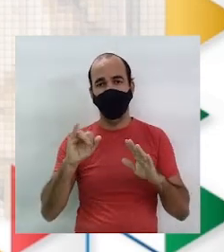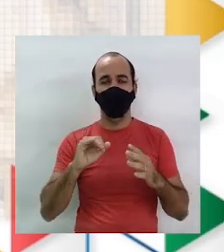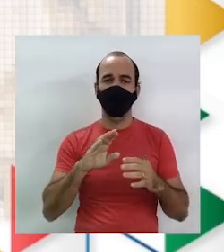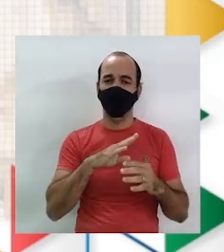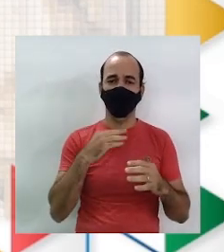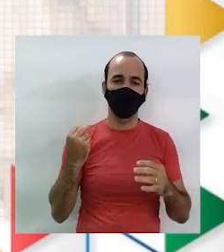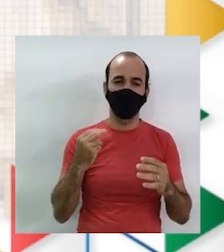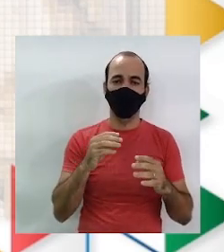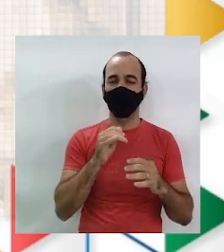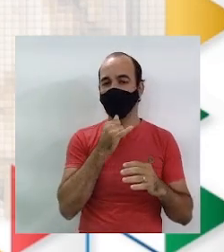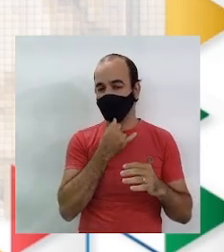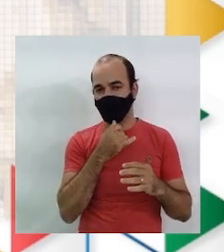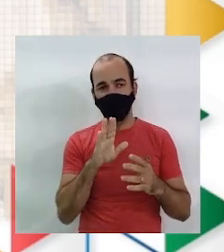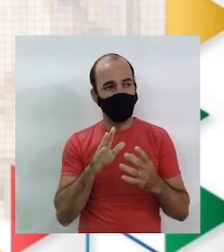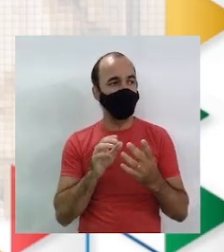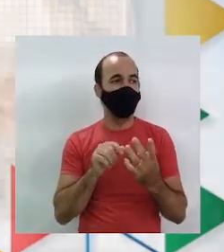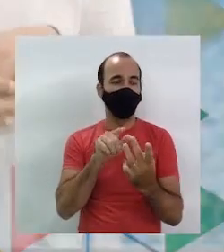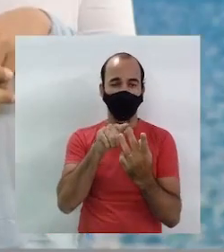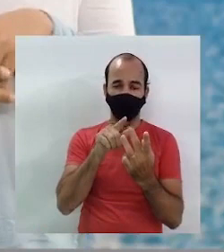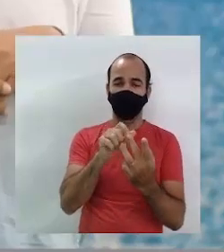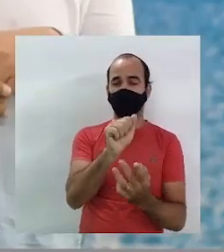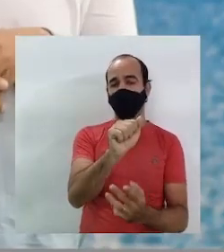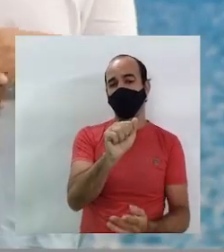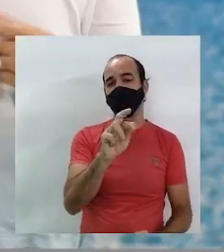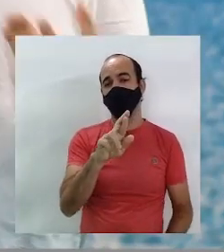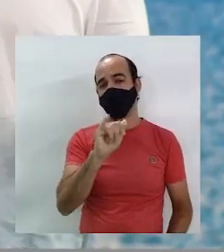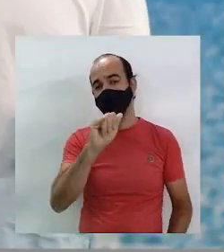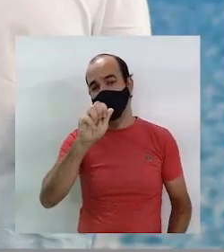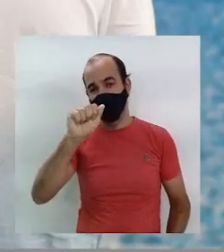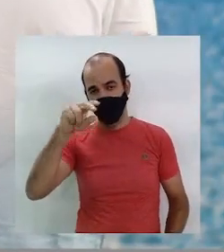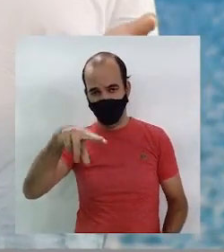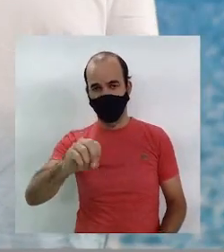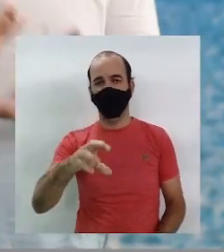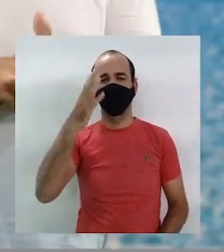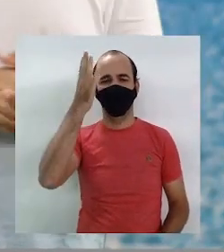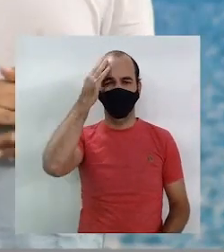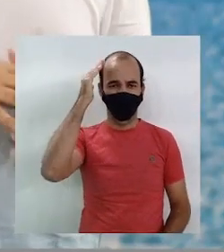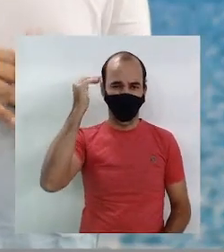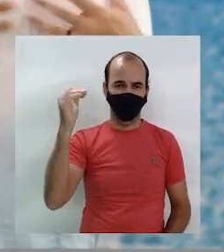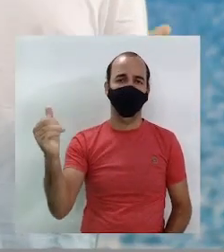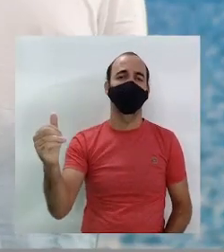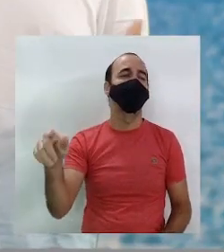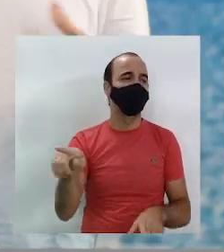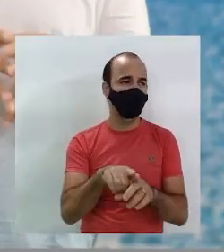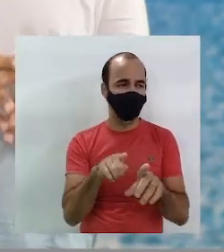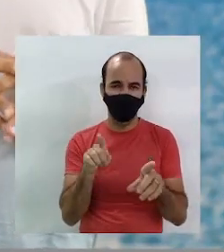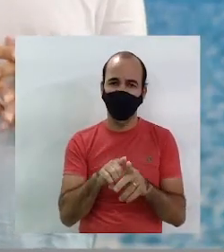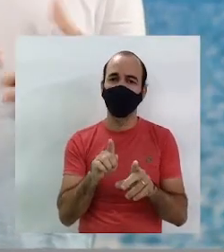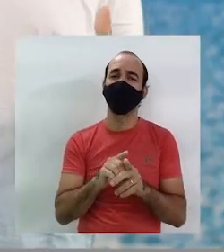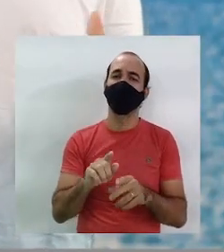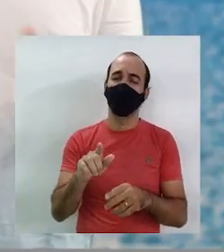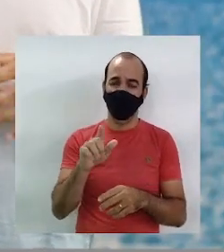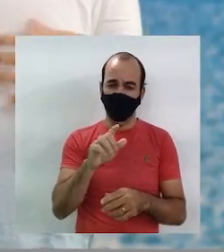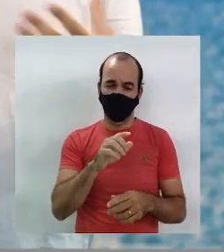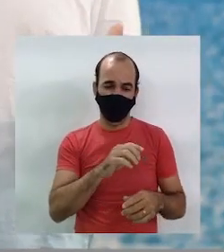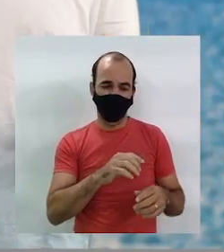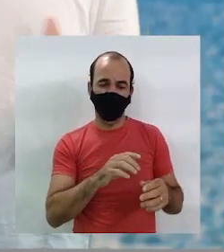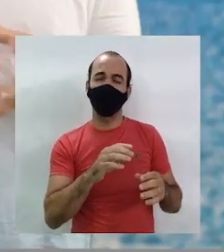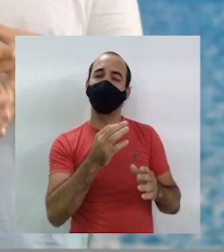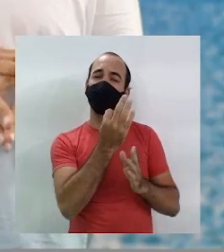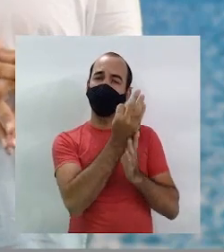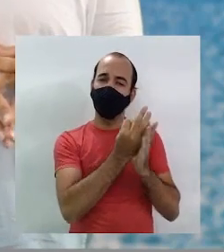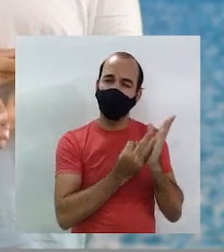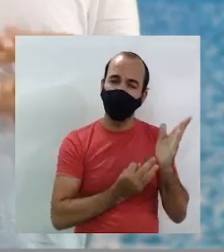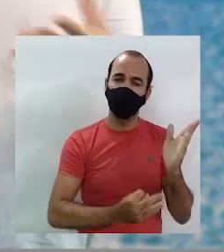Suassuna. Bom, Ariano Suassuna, acho que muita gente conhece por conta de suas obras, das suas peças, dos seus